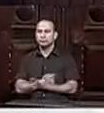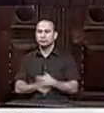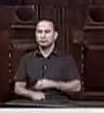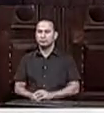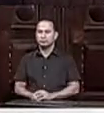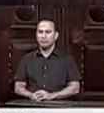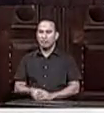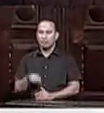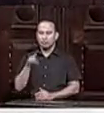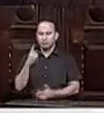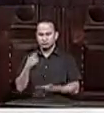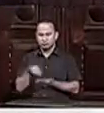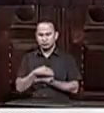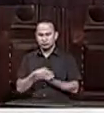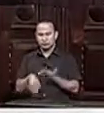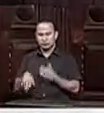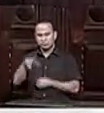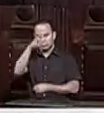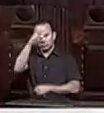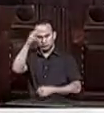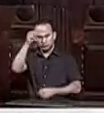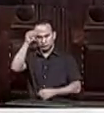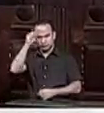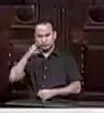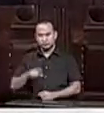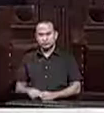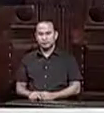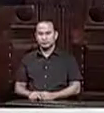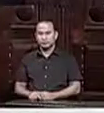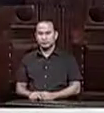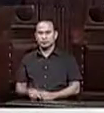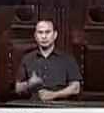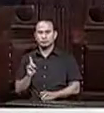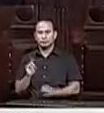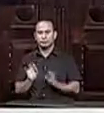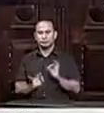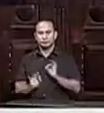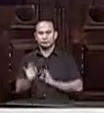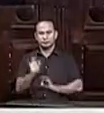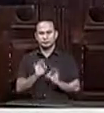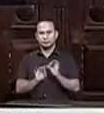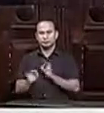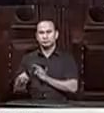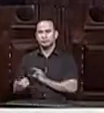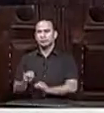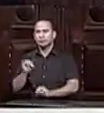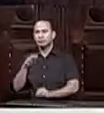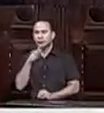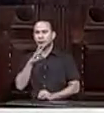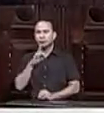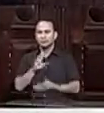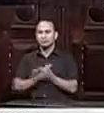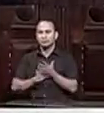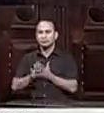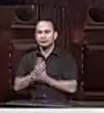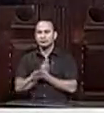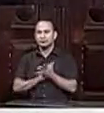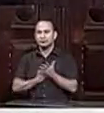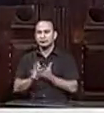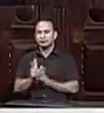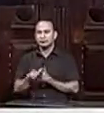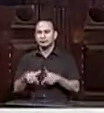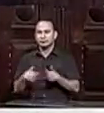Um secretário da prefeitura de conservação, que não conhece nada de